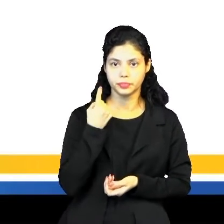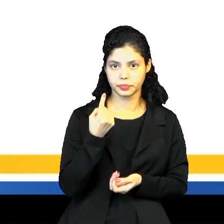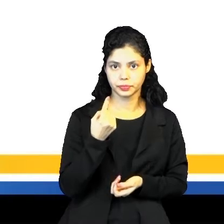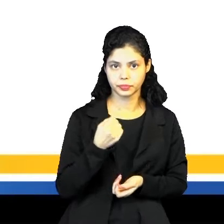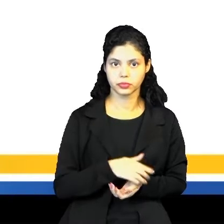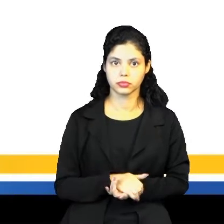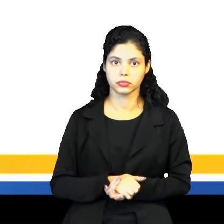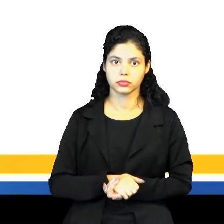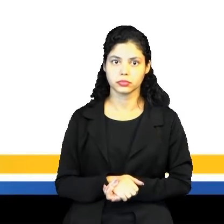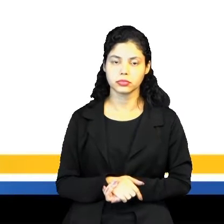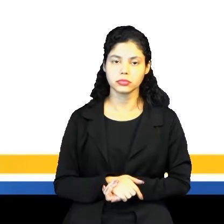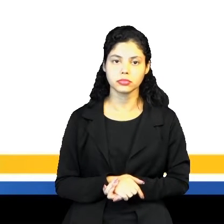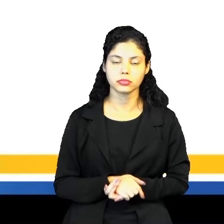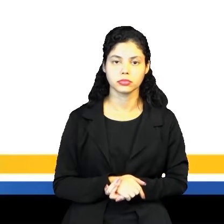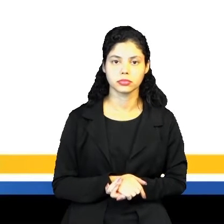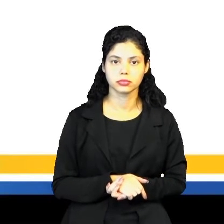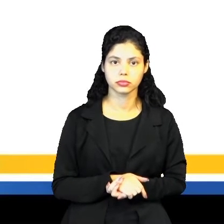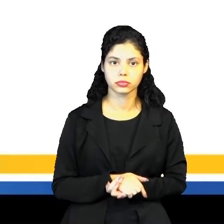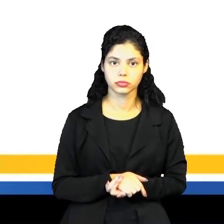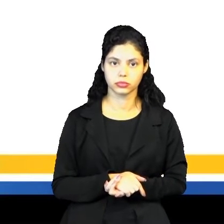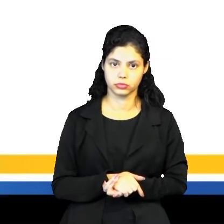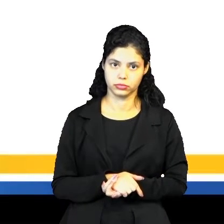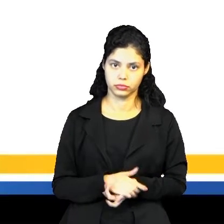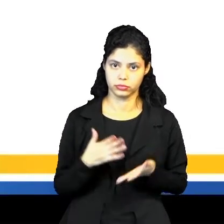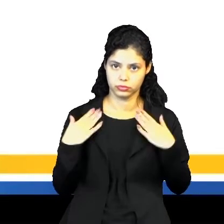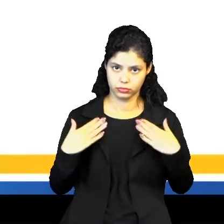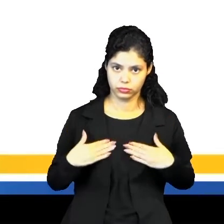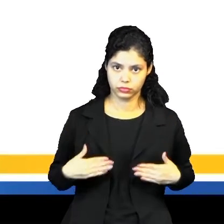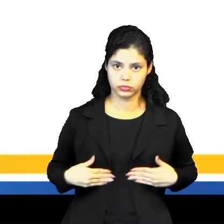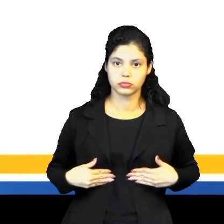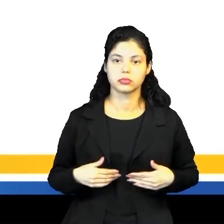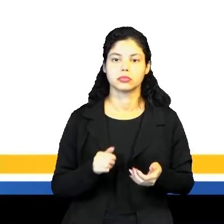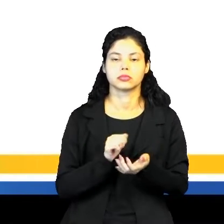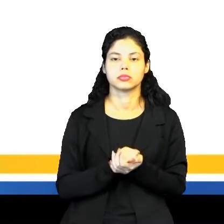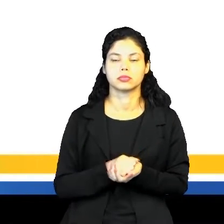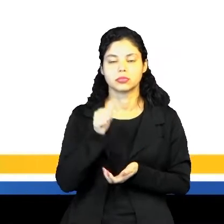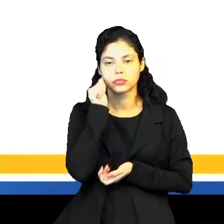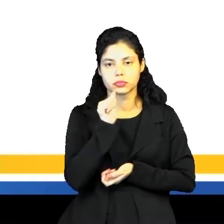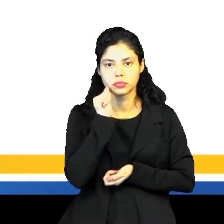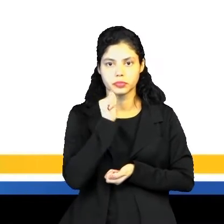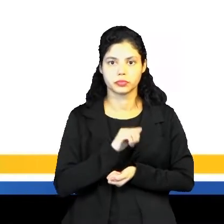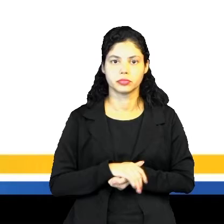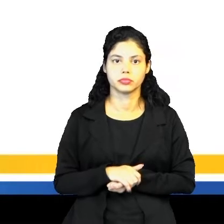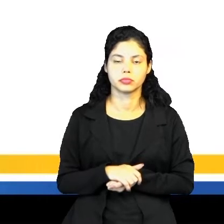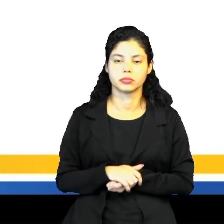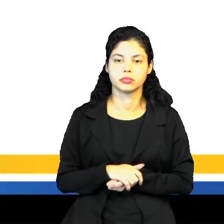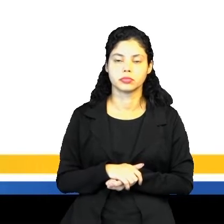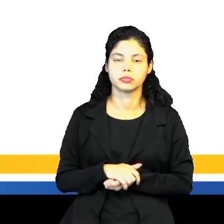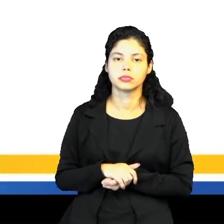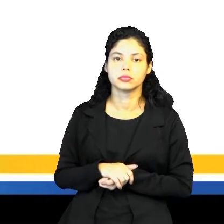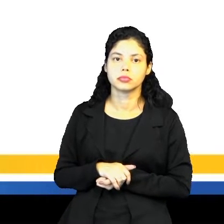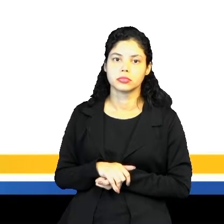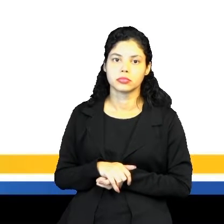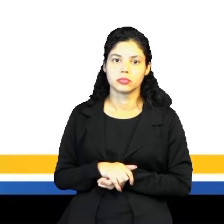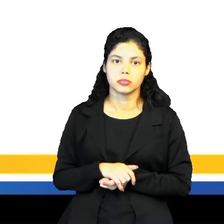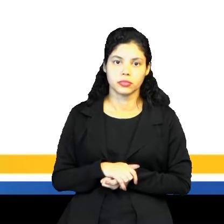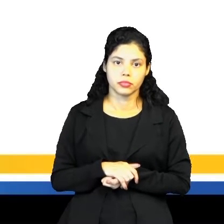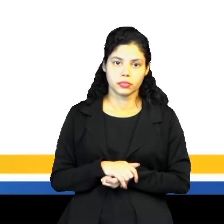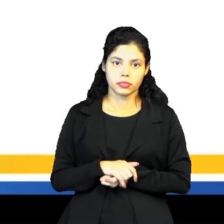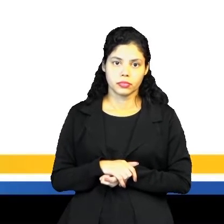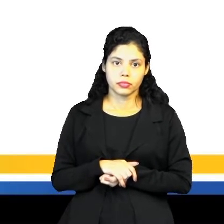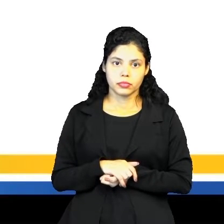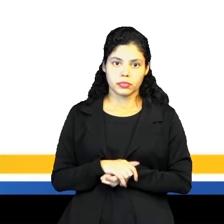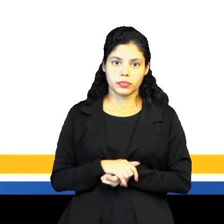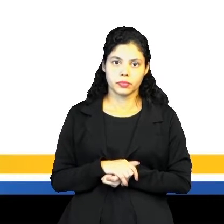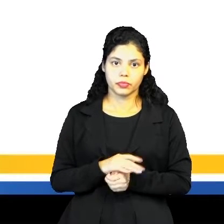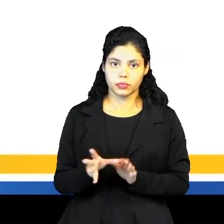1. Ele fala, né, meio que do corpo da mulher, né? Então, nesse poema, galerinha, né, a gente não